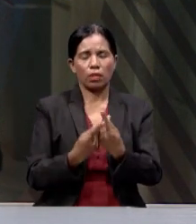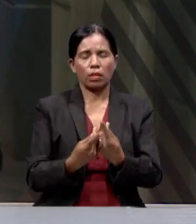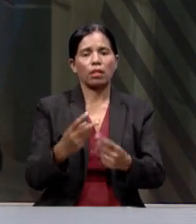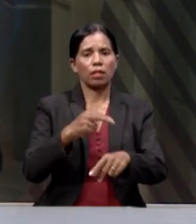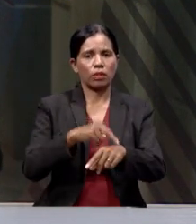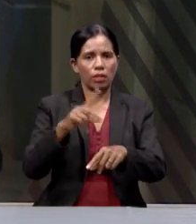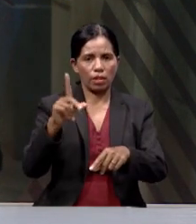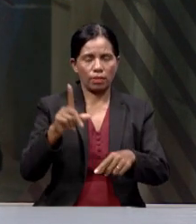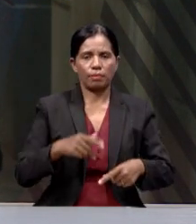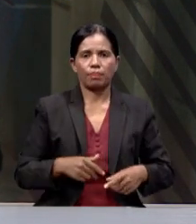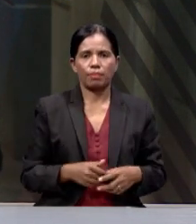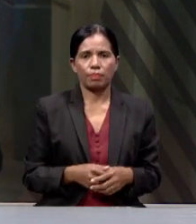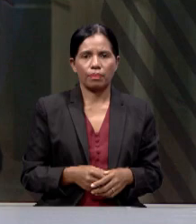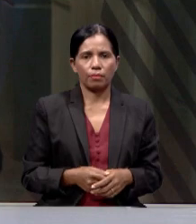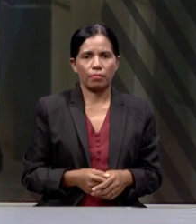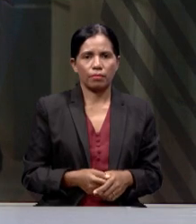nacional.